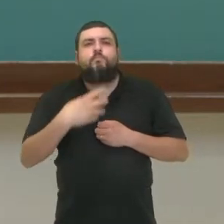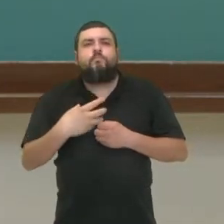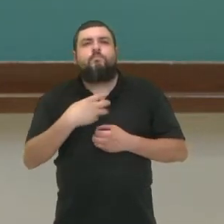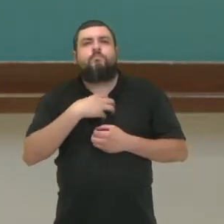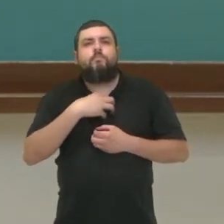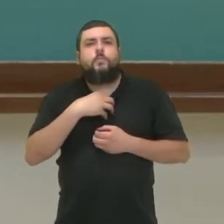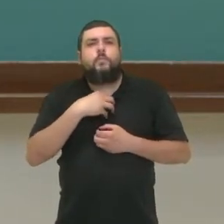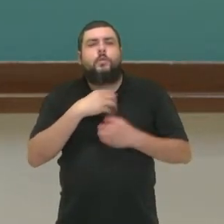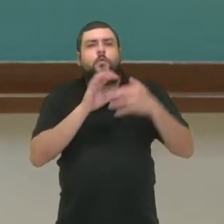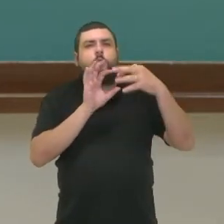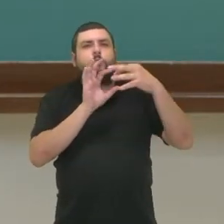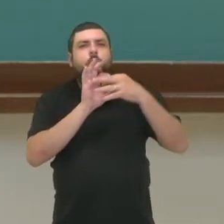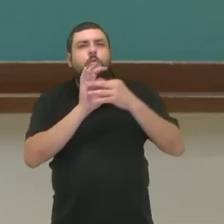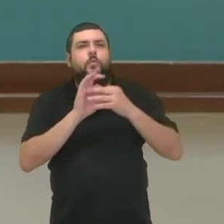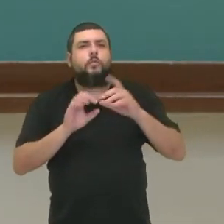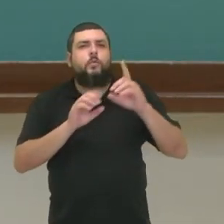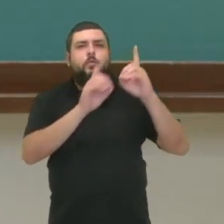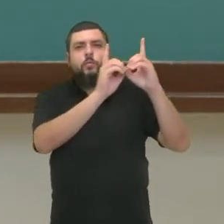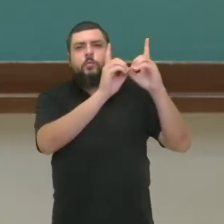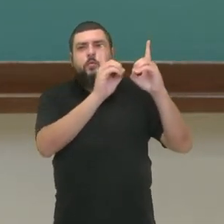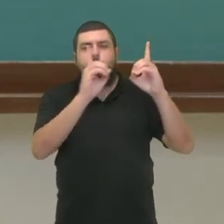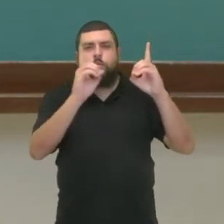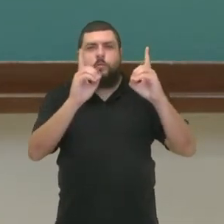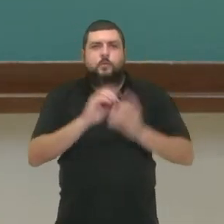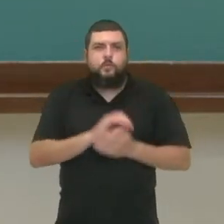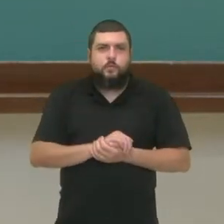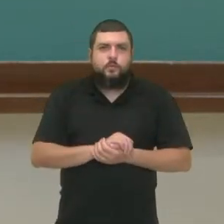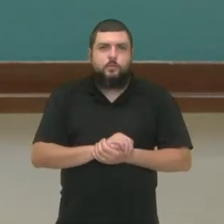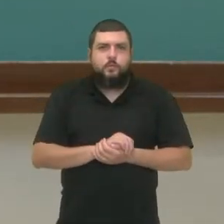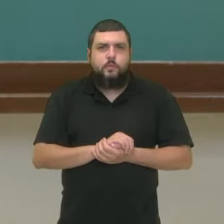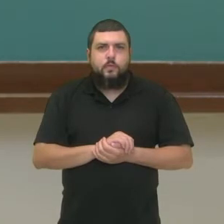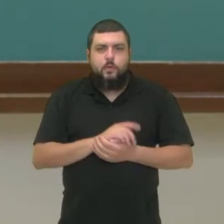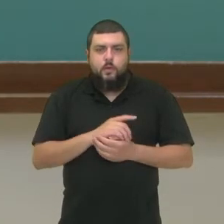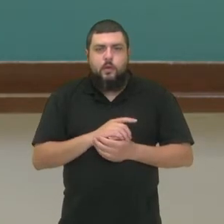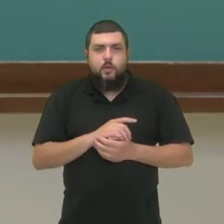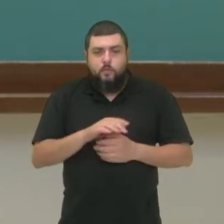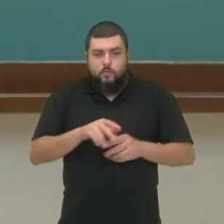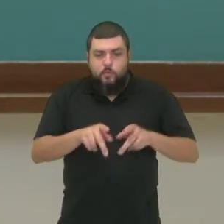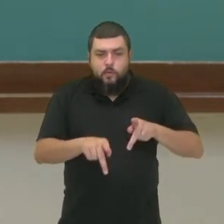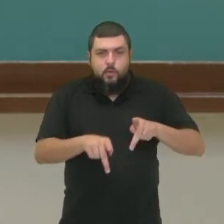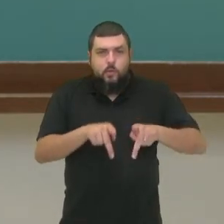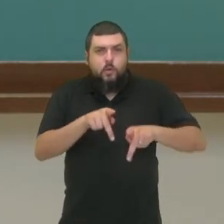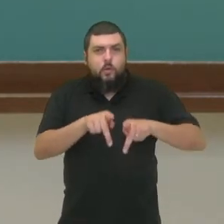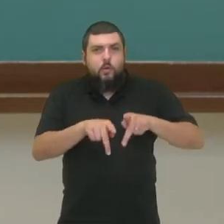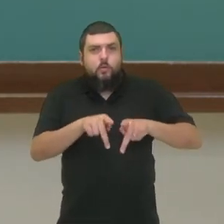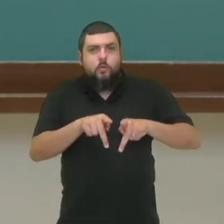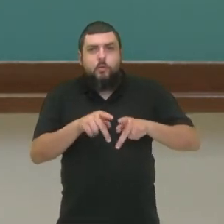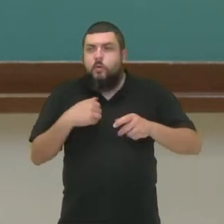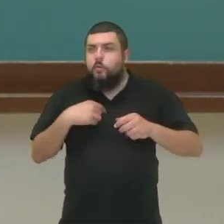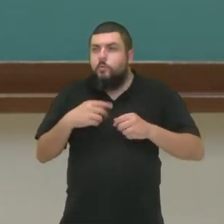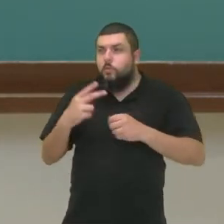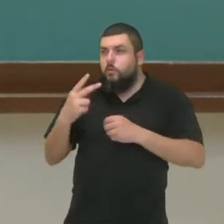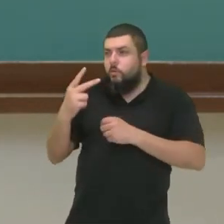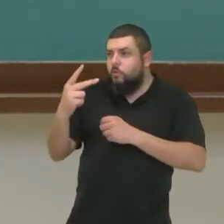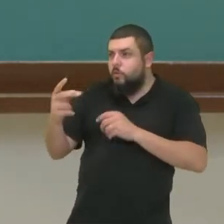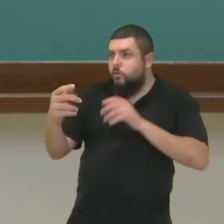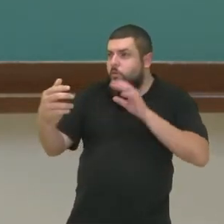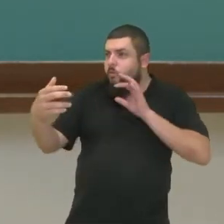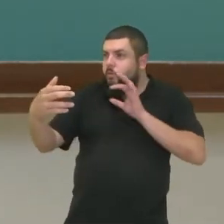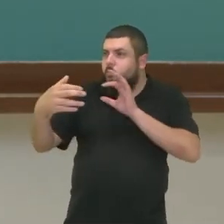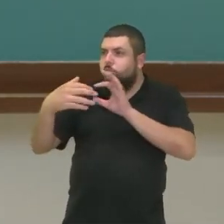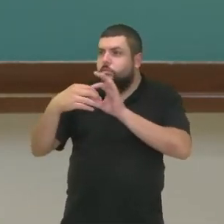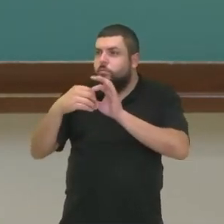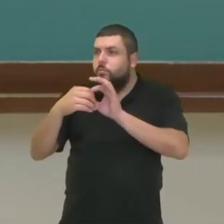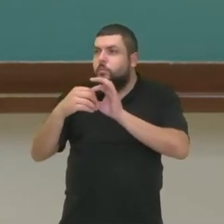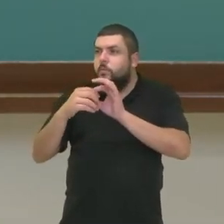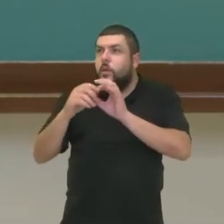melhor dizendo, com os deuses. Né? Entre os mortais e os deuses tem esses mediadores. No caso, o